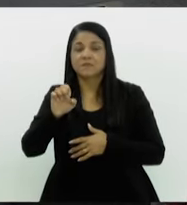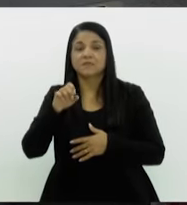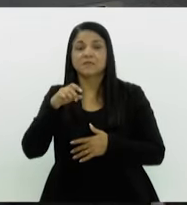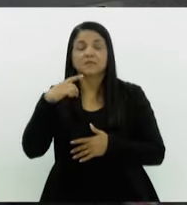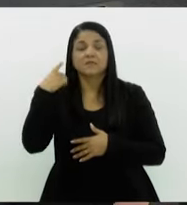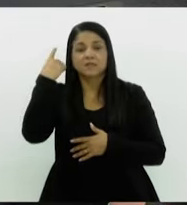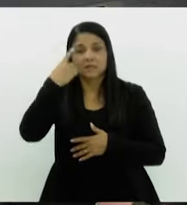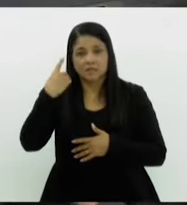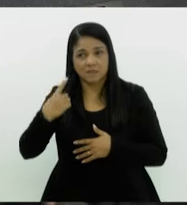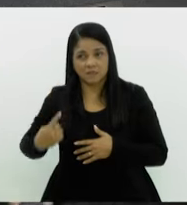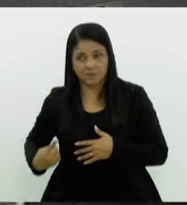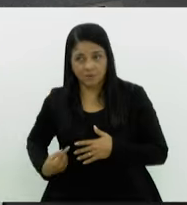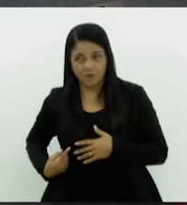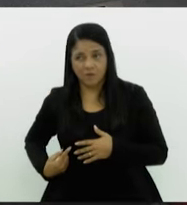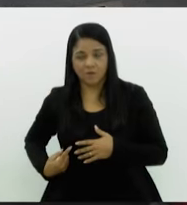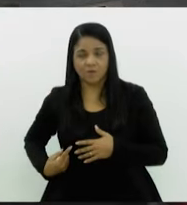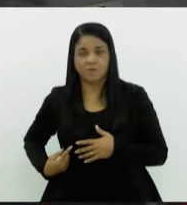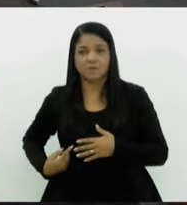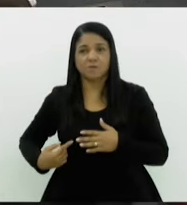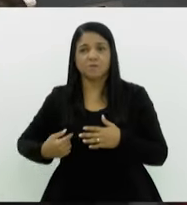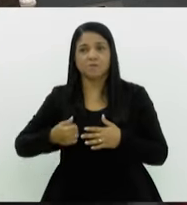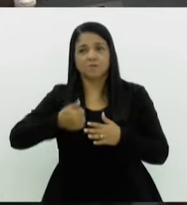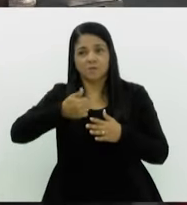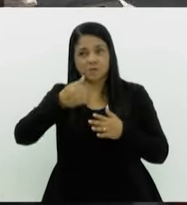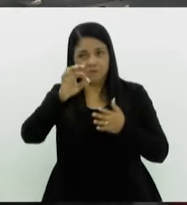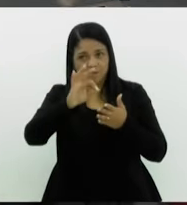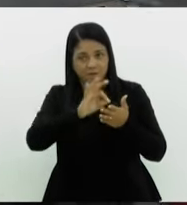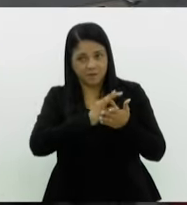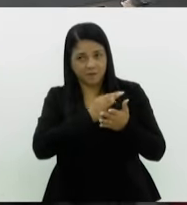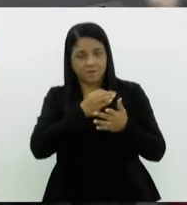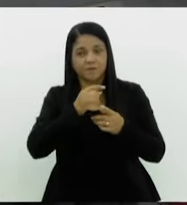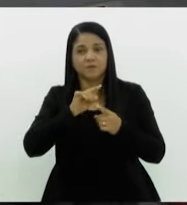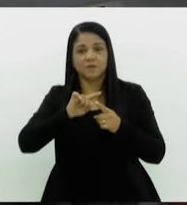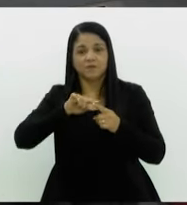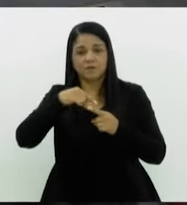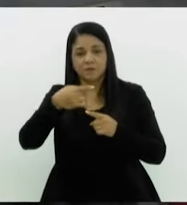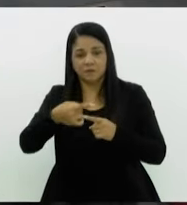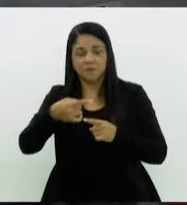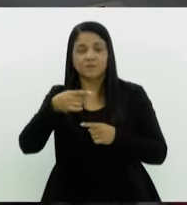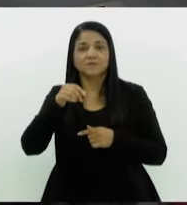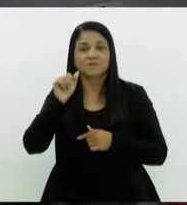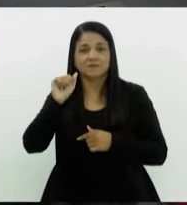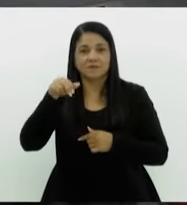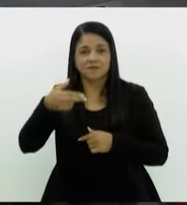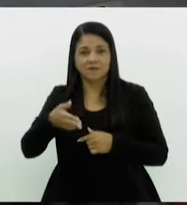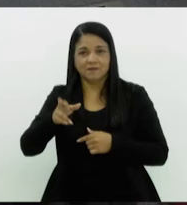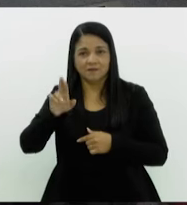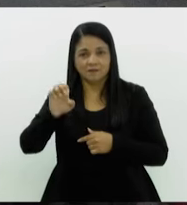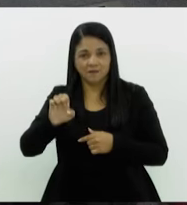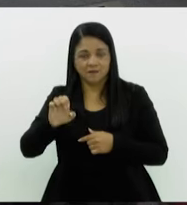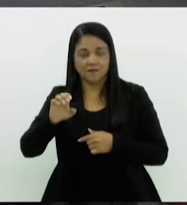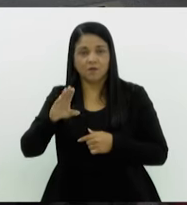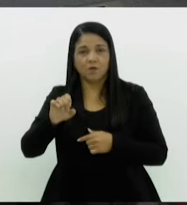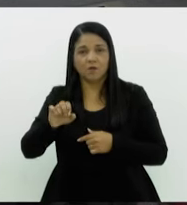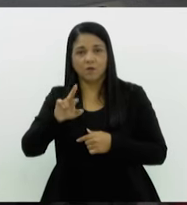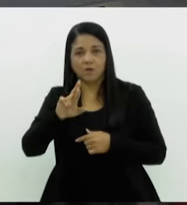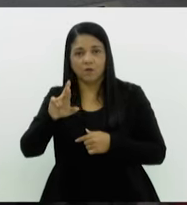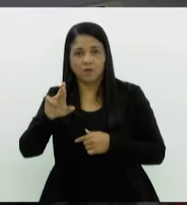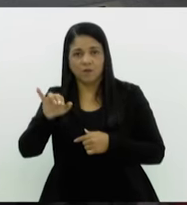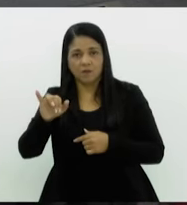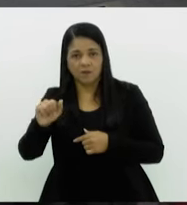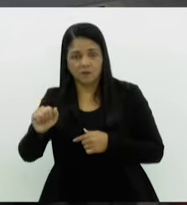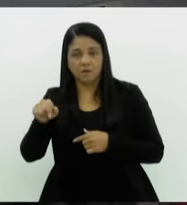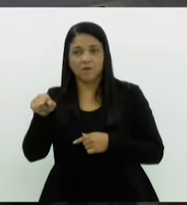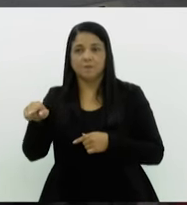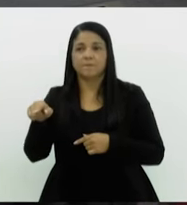Balbi, senhoritas. Dani Balbi. Escreva, deputada Dani Balbi. André Corrêa. Escreve a Dani na minha frente. André, quem foi mais que se